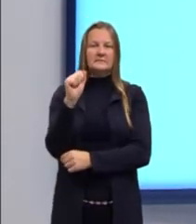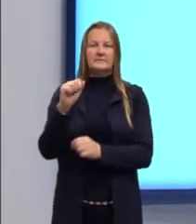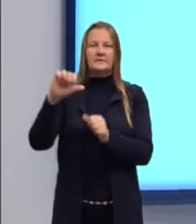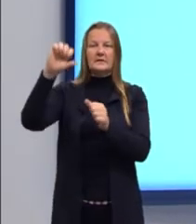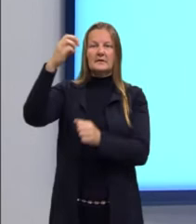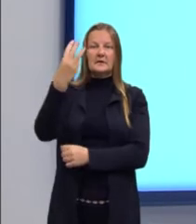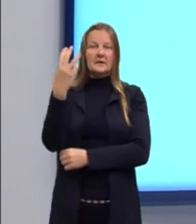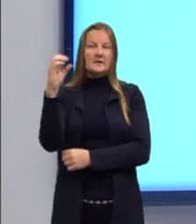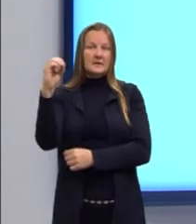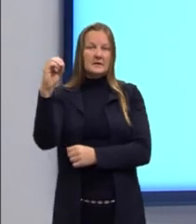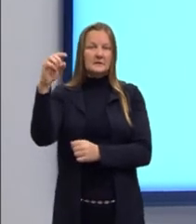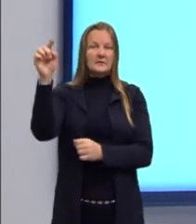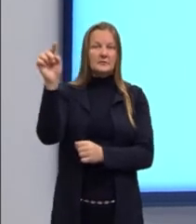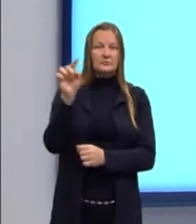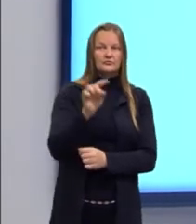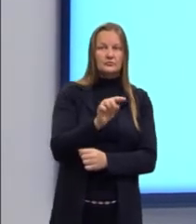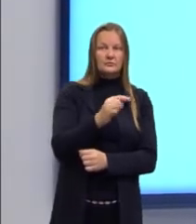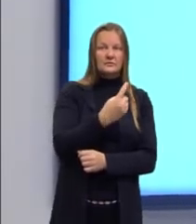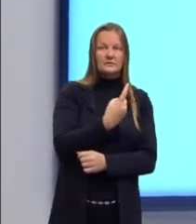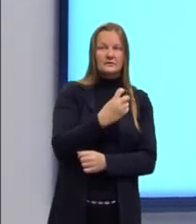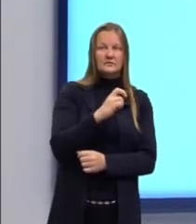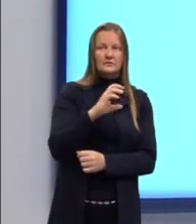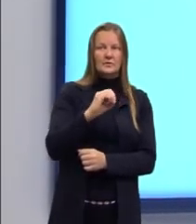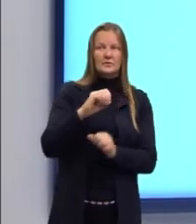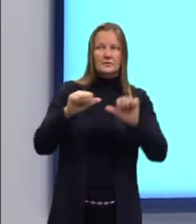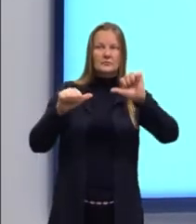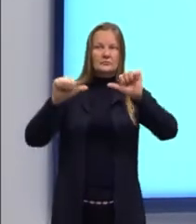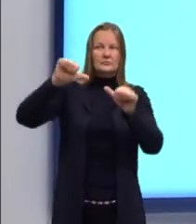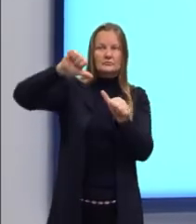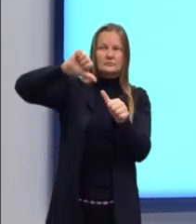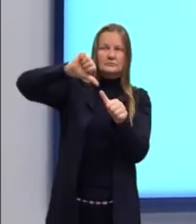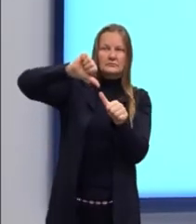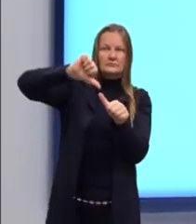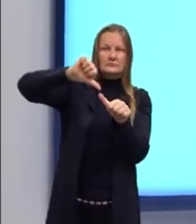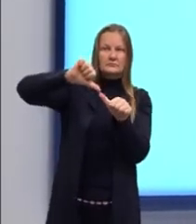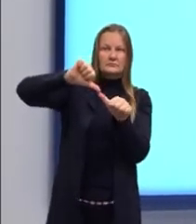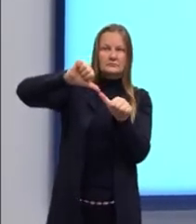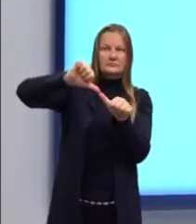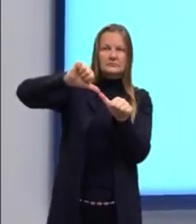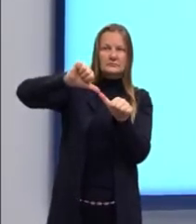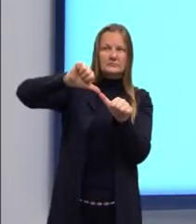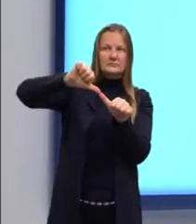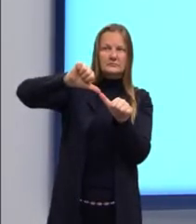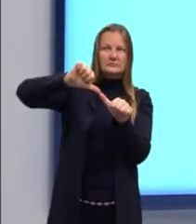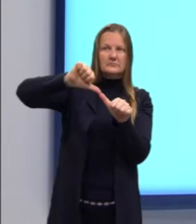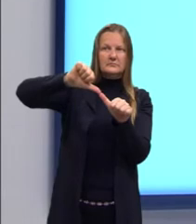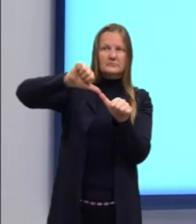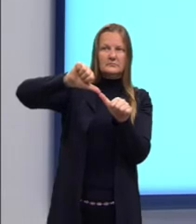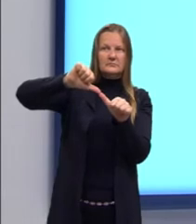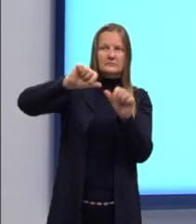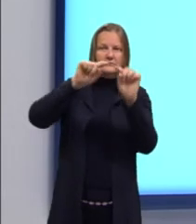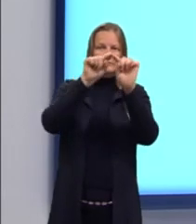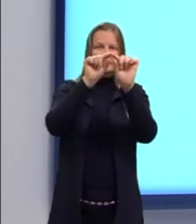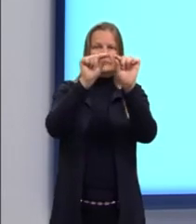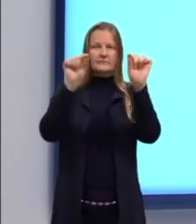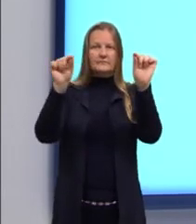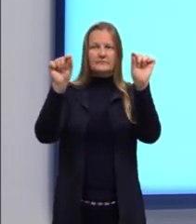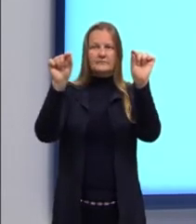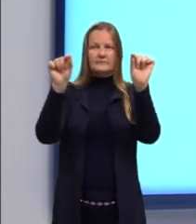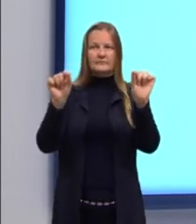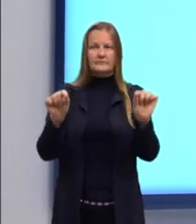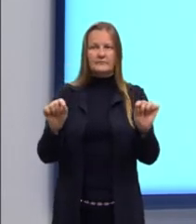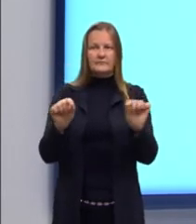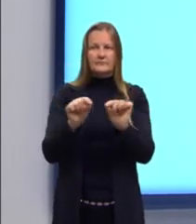e o ângulo de 150 graus são ângulos simétricos porque se nós observarmos aqui